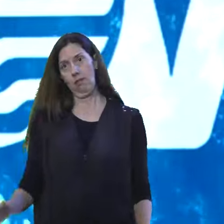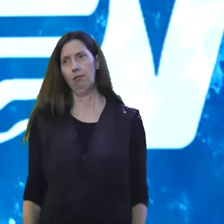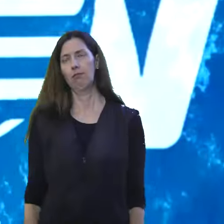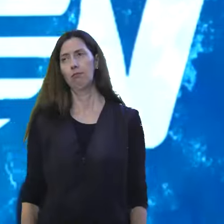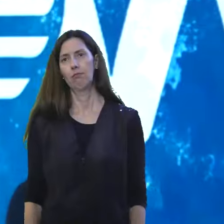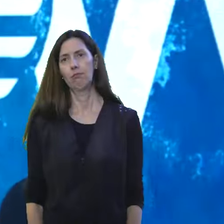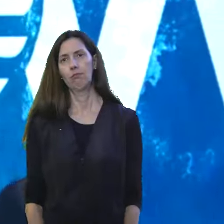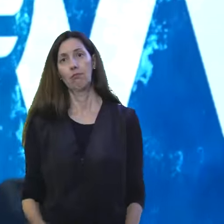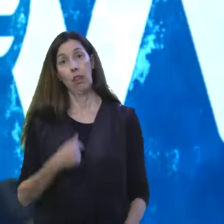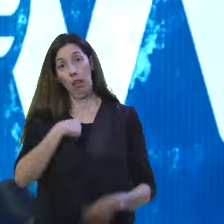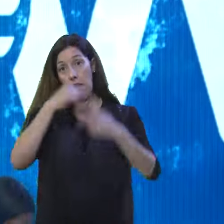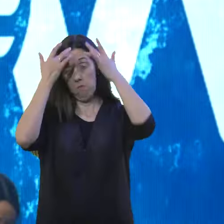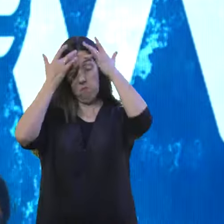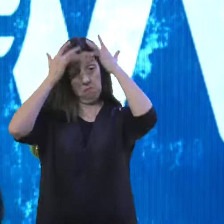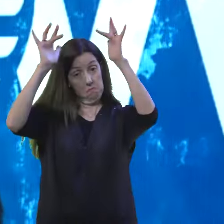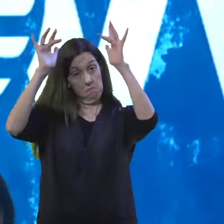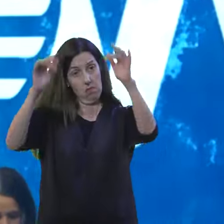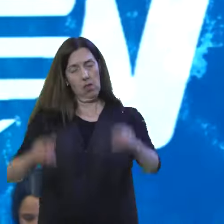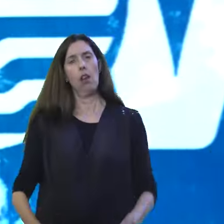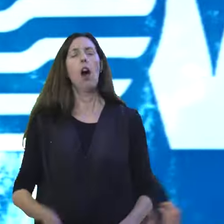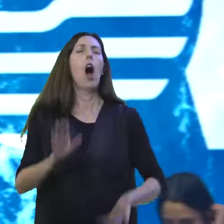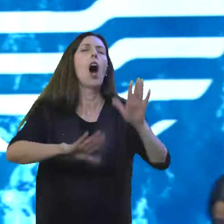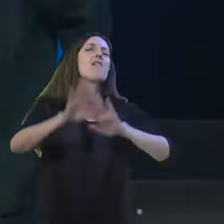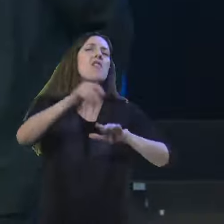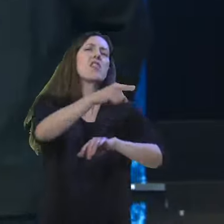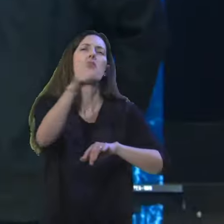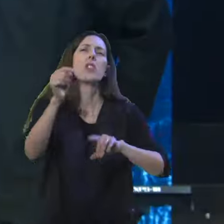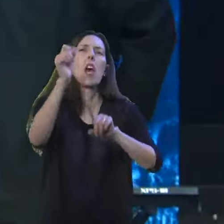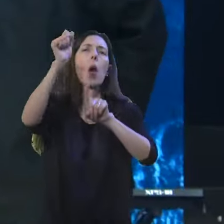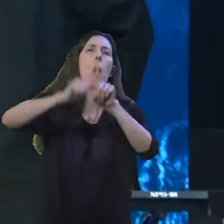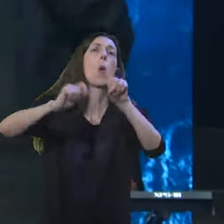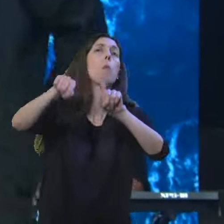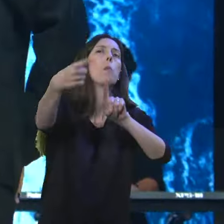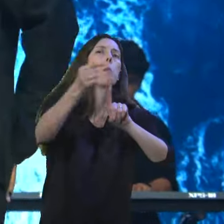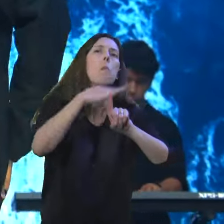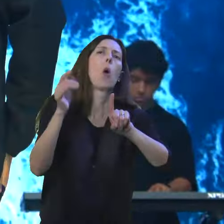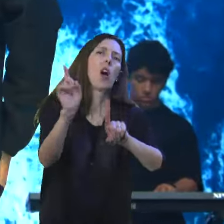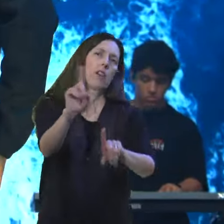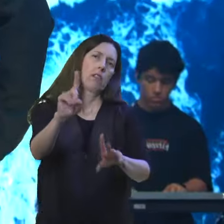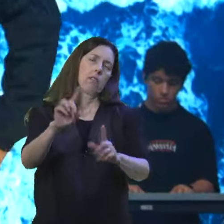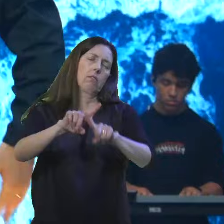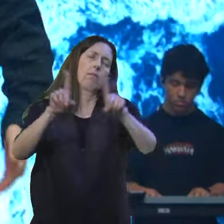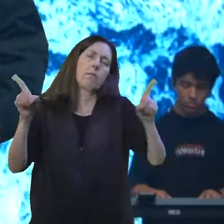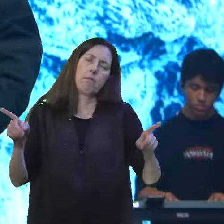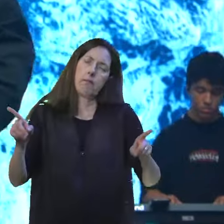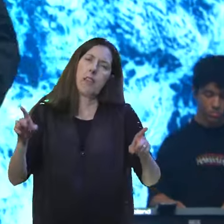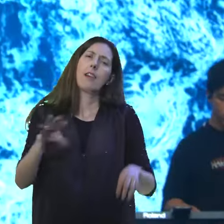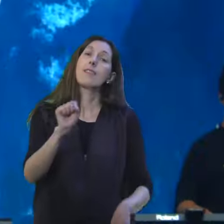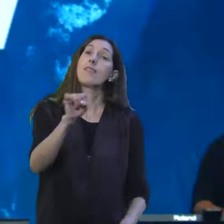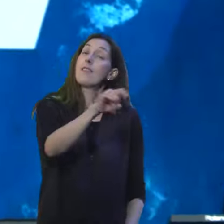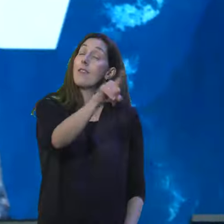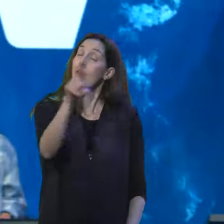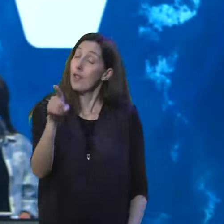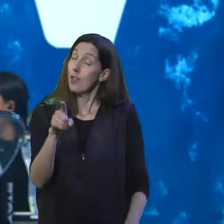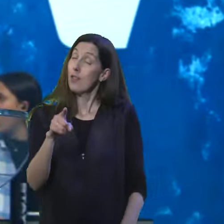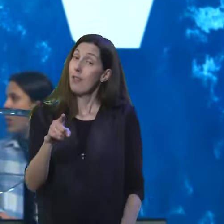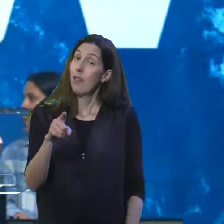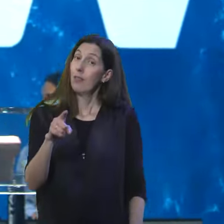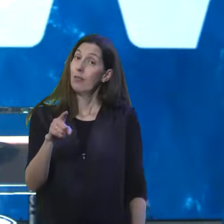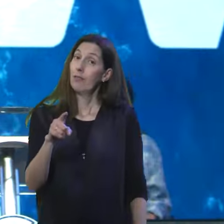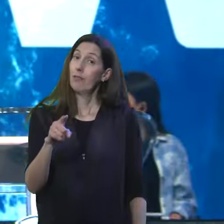Talvez você não morra daqui um mês. Mas se o seu estilo de vida for ser deixando